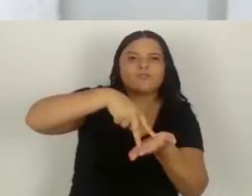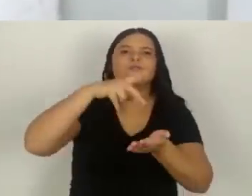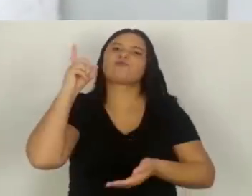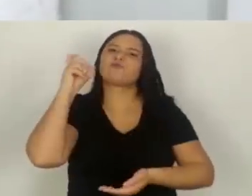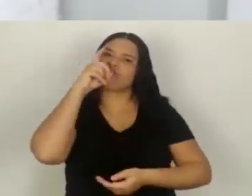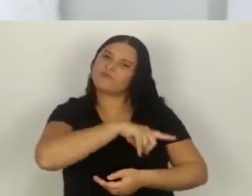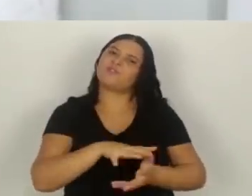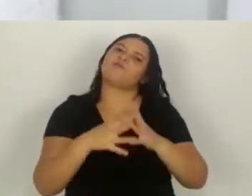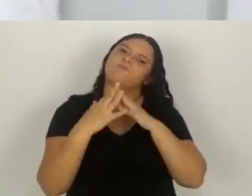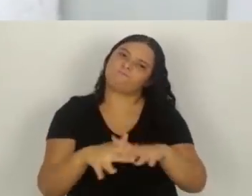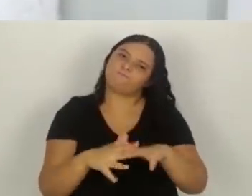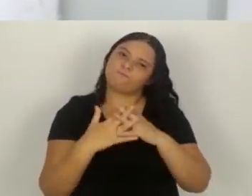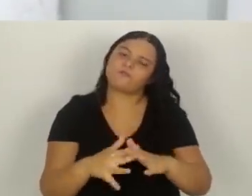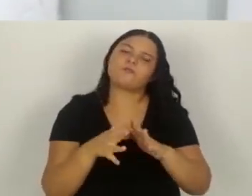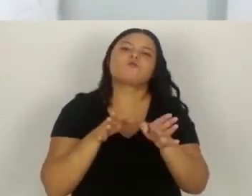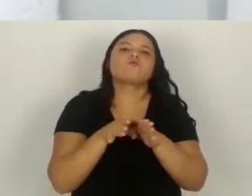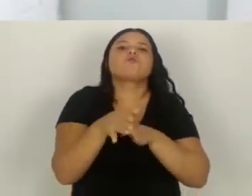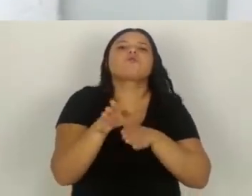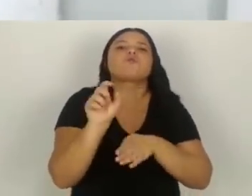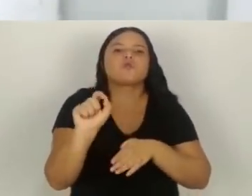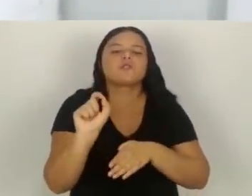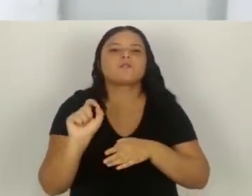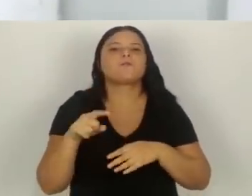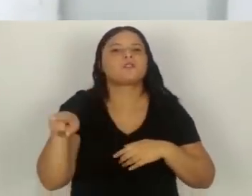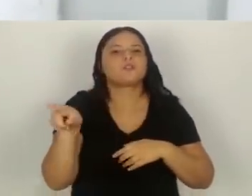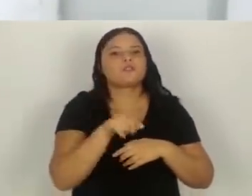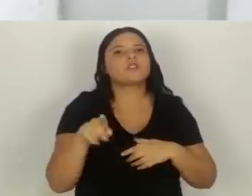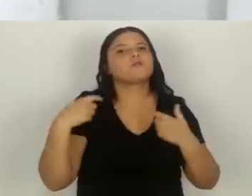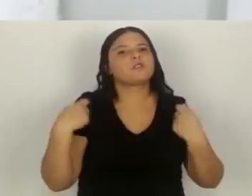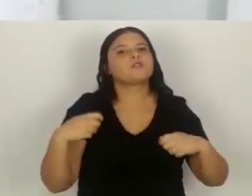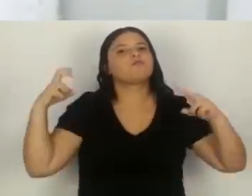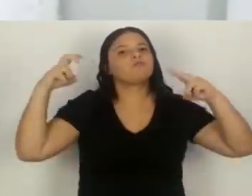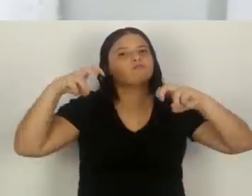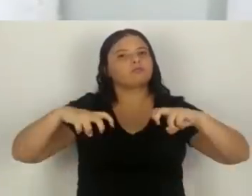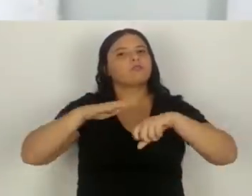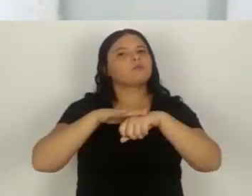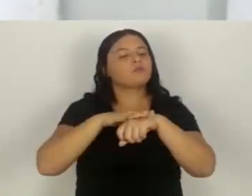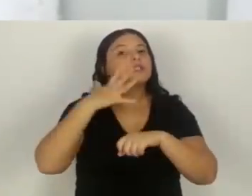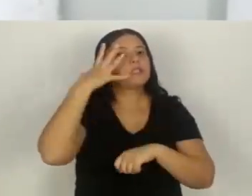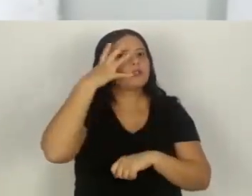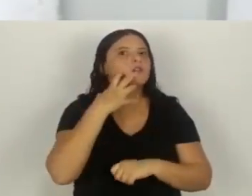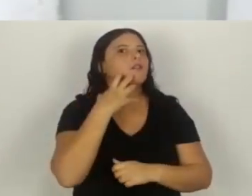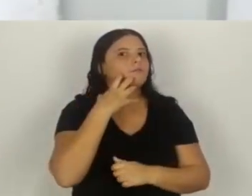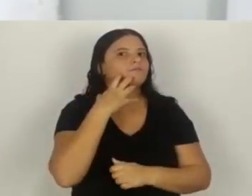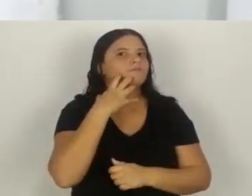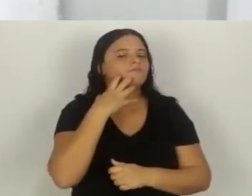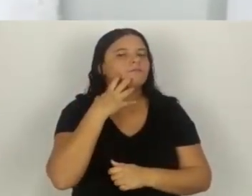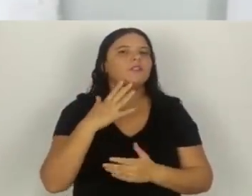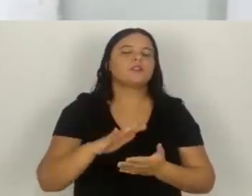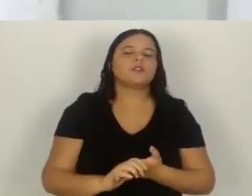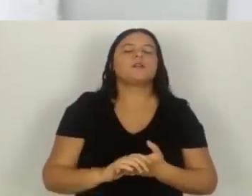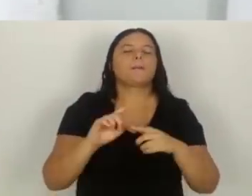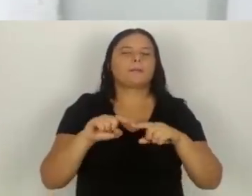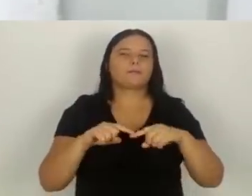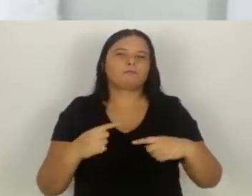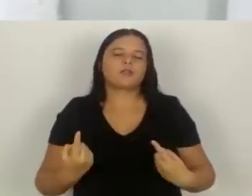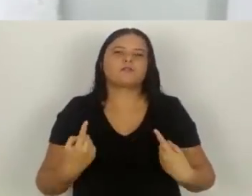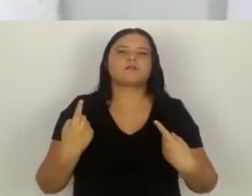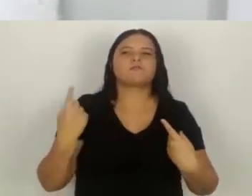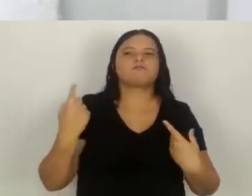situação como essas, né? O conselho que eu dou é que haja realmente uma conversa séria, né? E